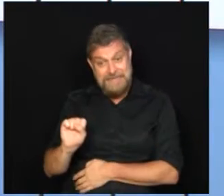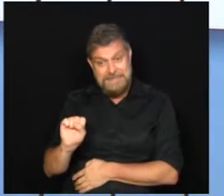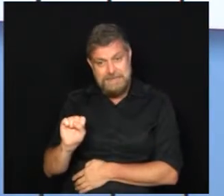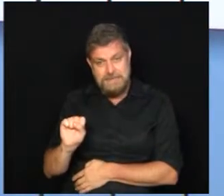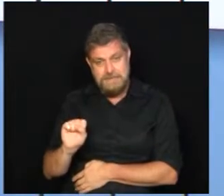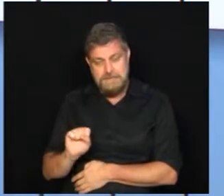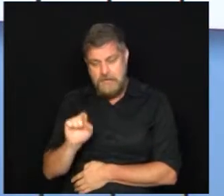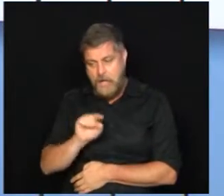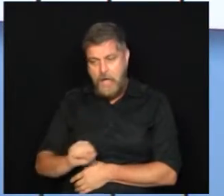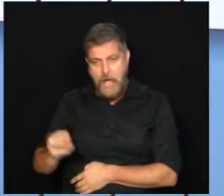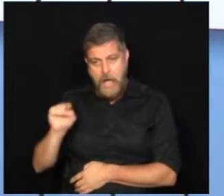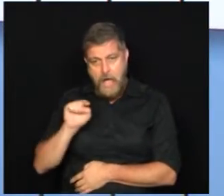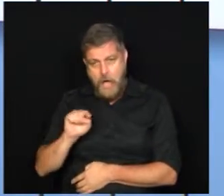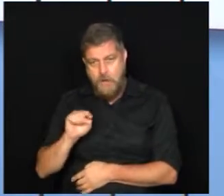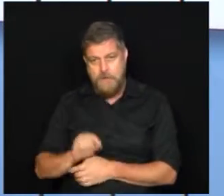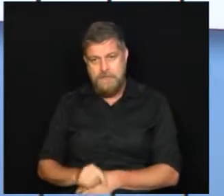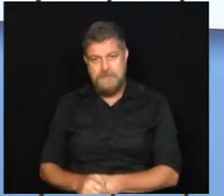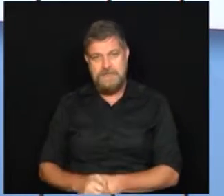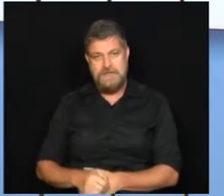no